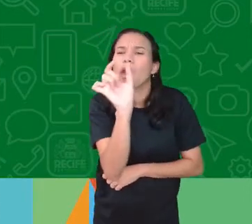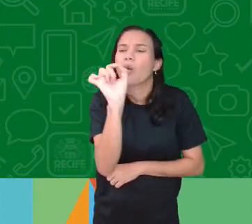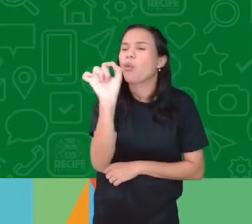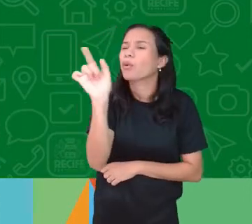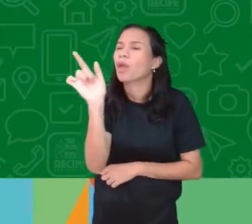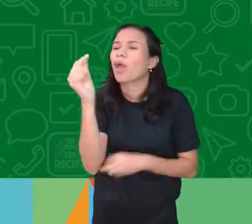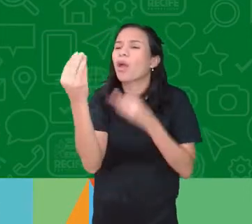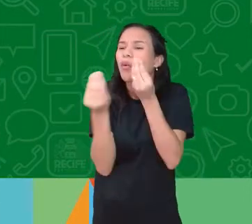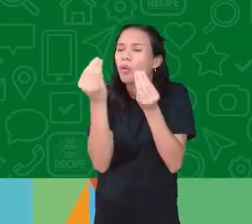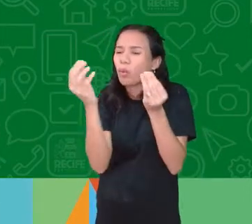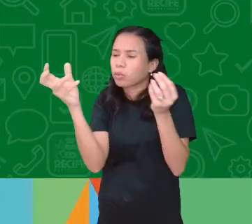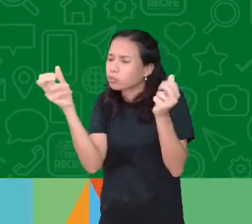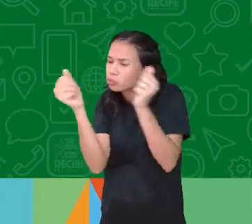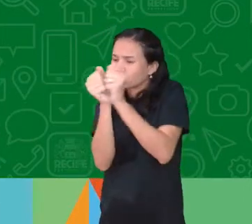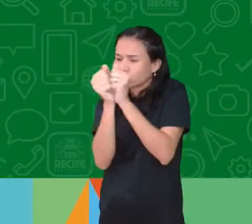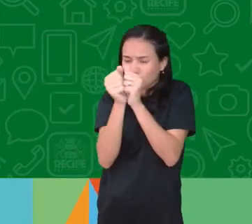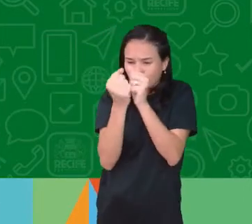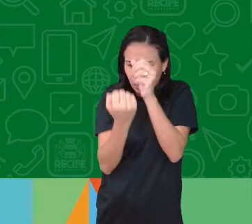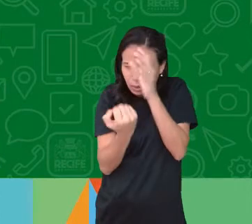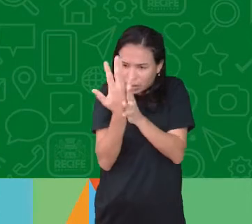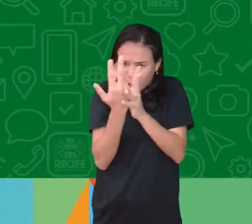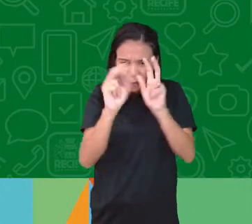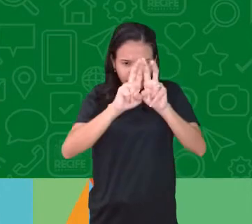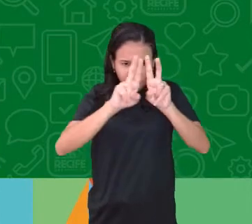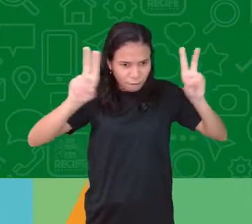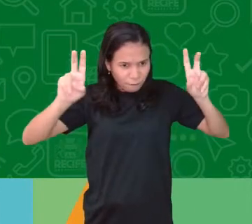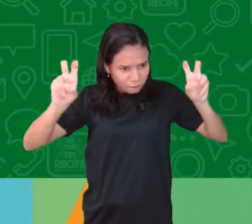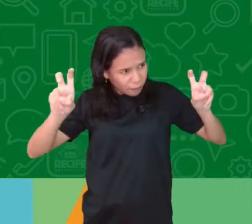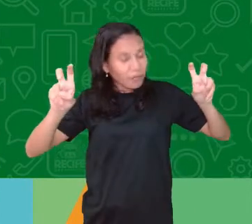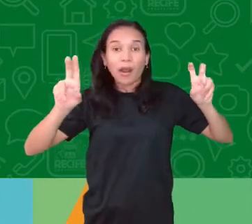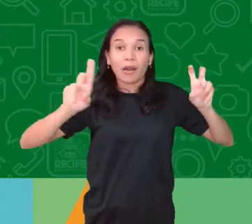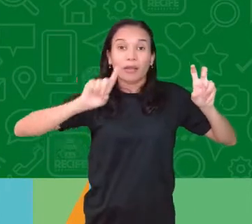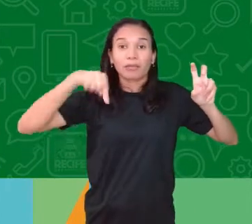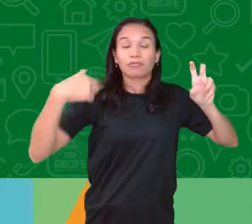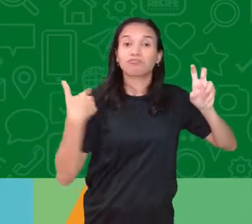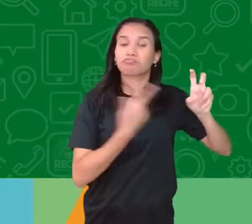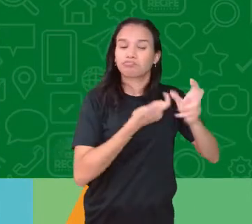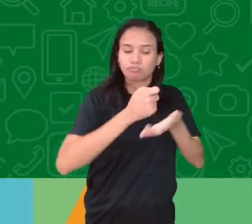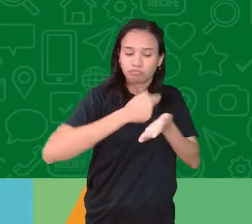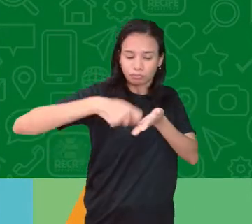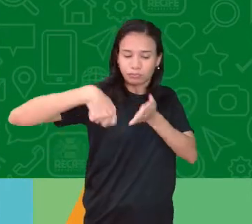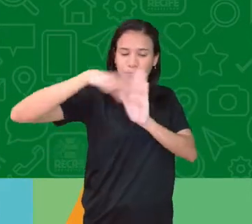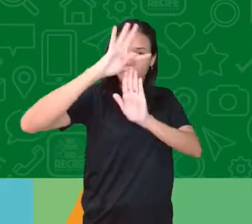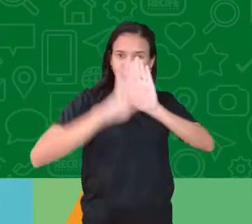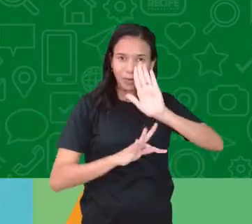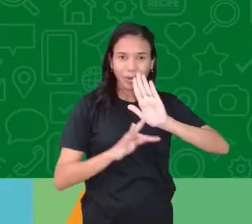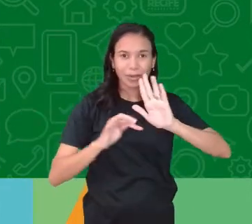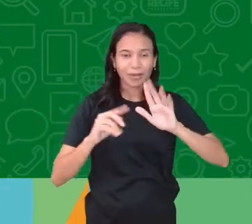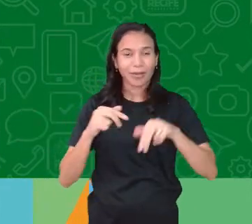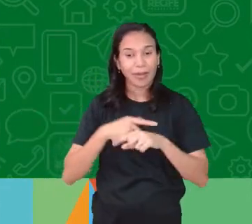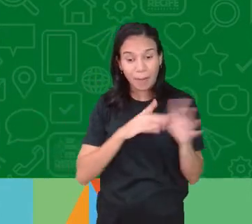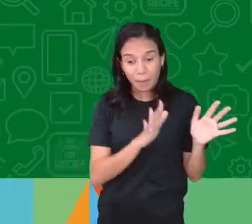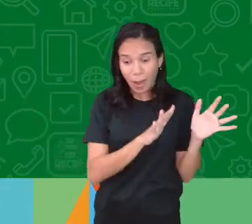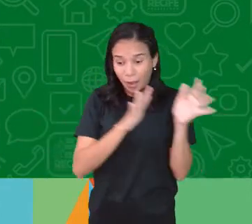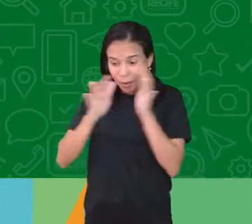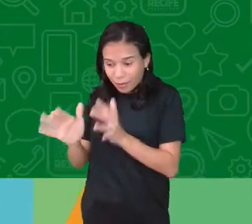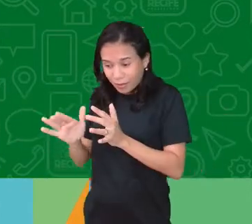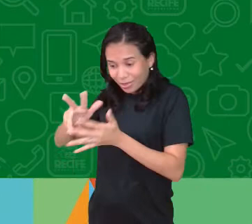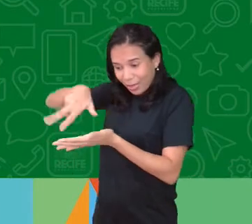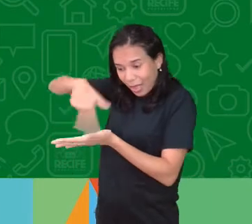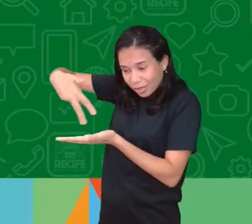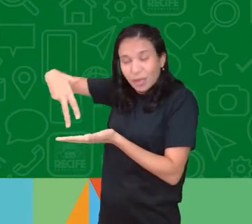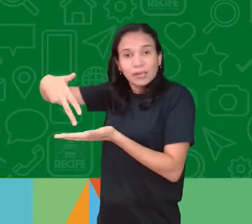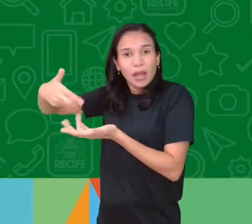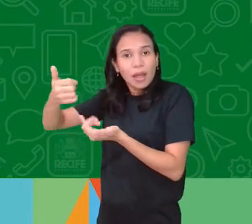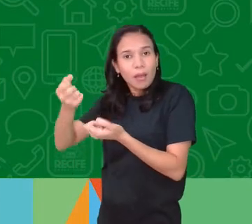junção dessas letras, como é que eu crio uma frase. E aí, a partir disso, eu consigo escrever um texto. Na coreografia, acontece